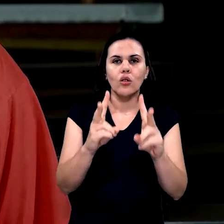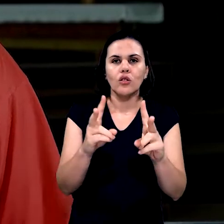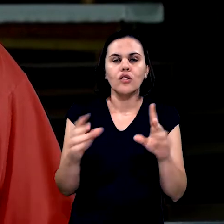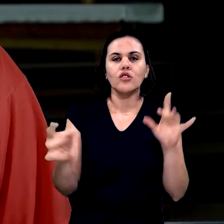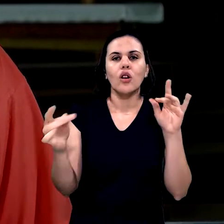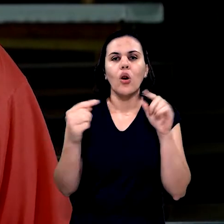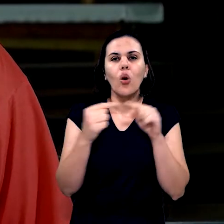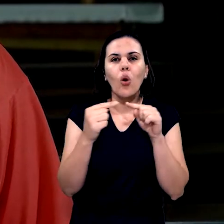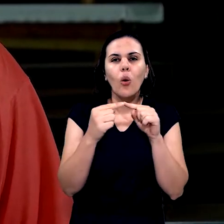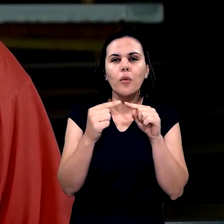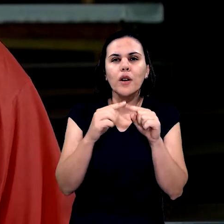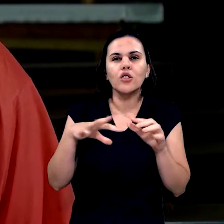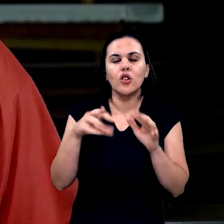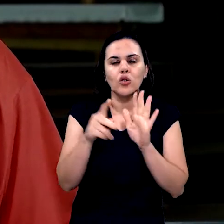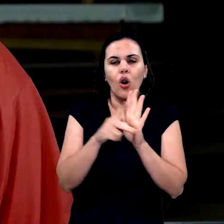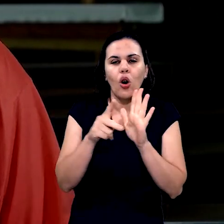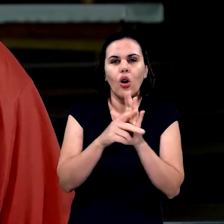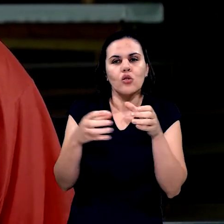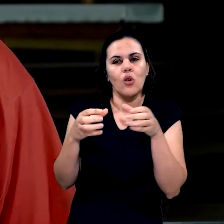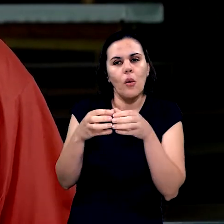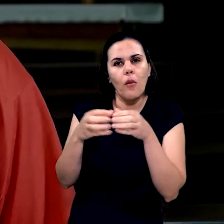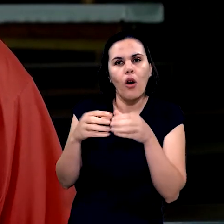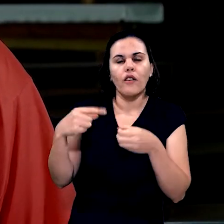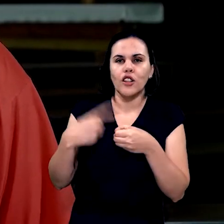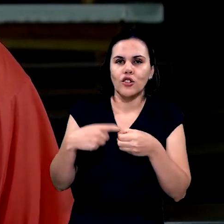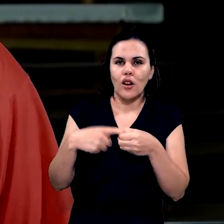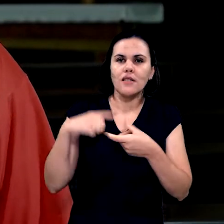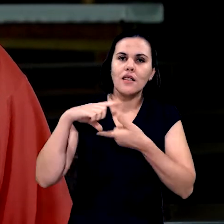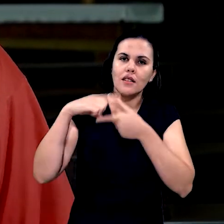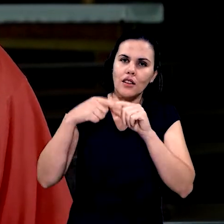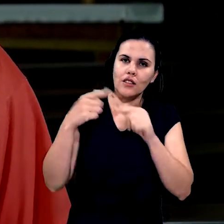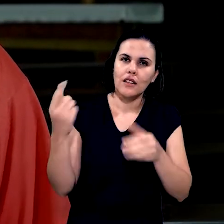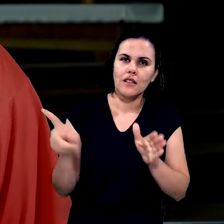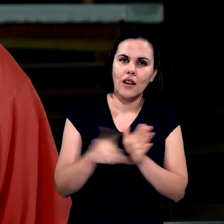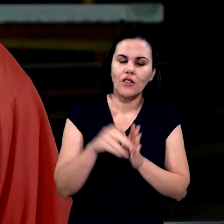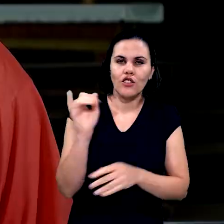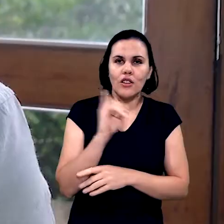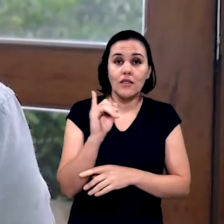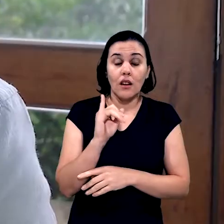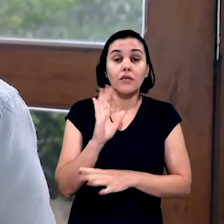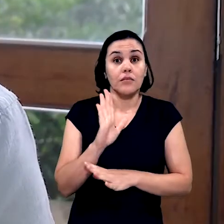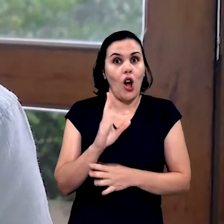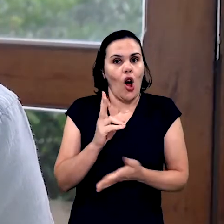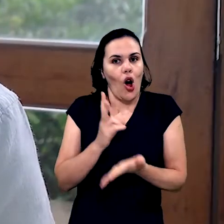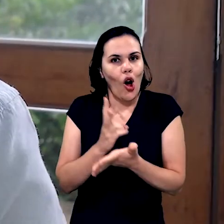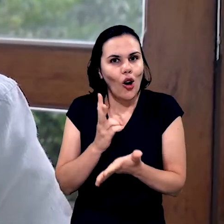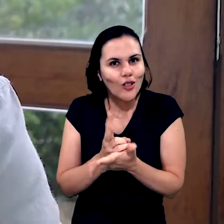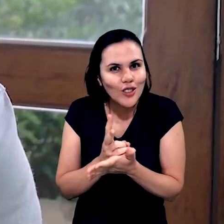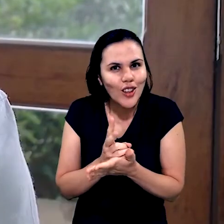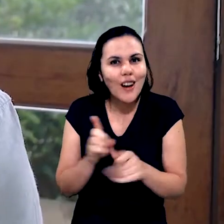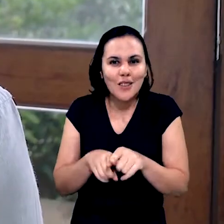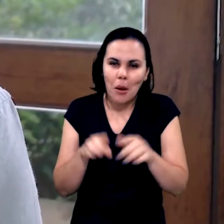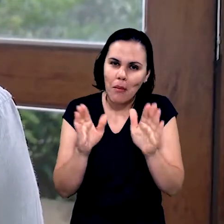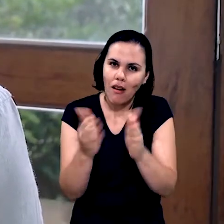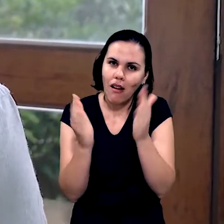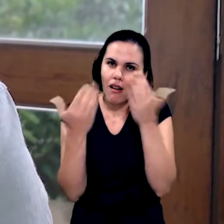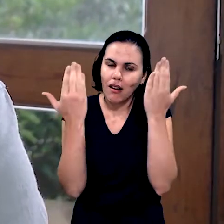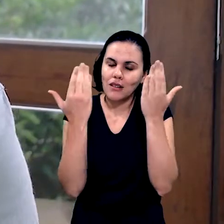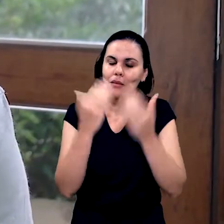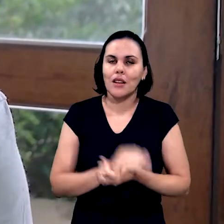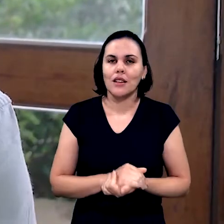estar intimamente ligada ao nosso povo, à nossa cidade e à nossa tradição de Itanhaém. Preservada e retroalimentada,